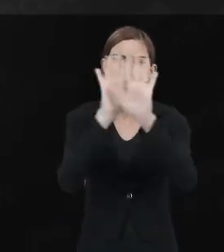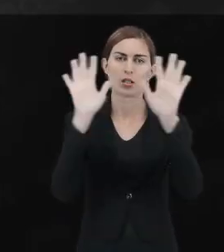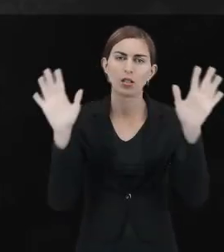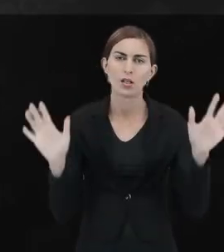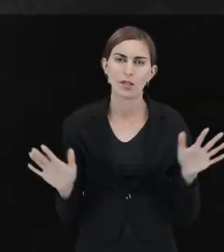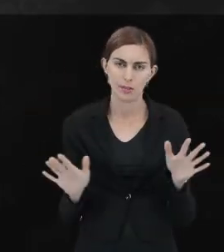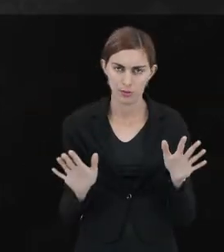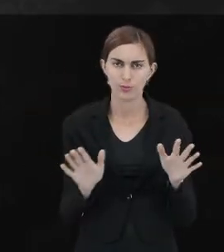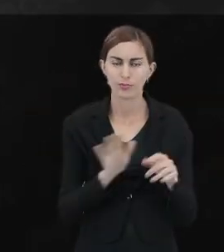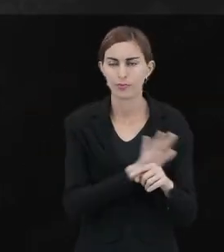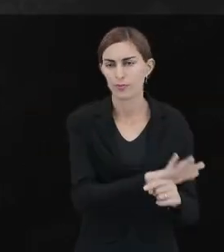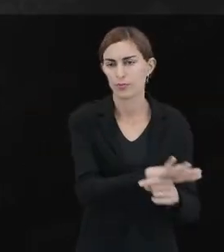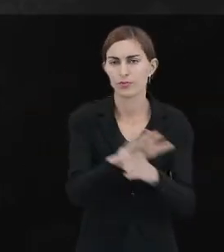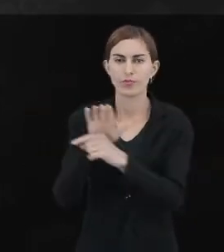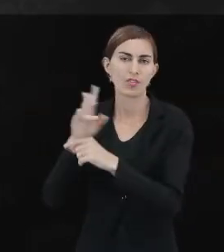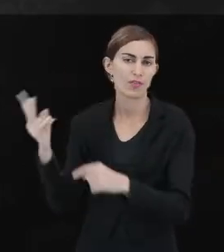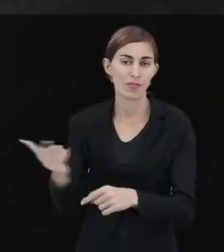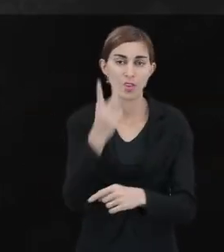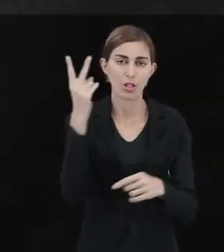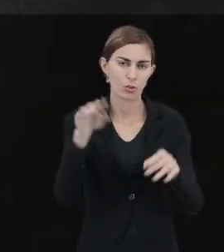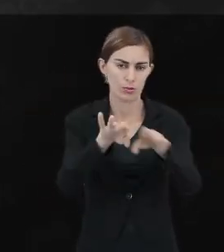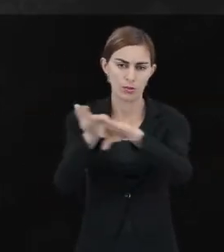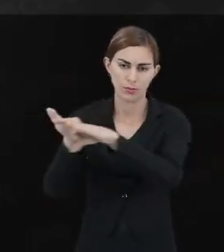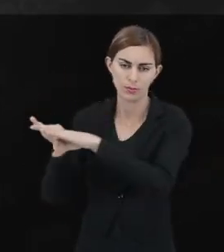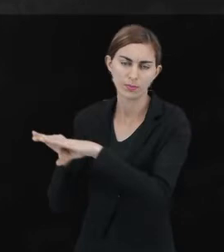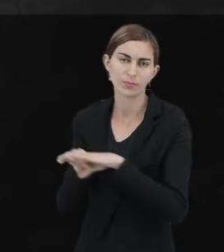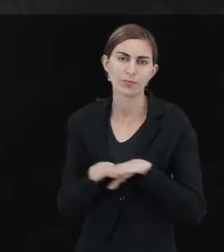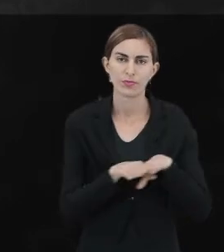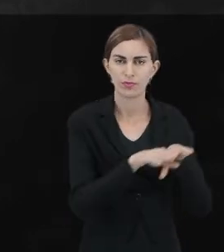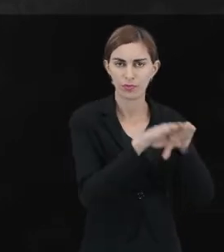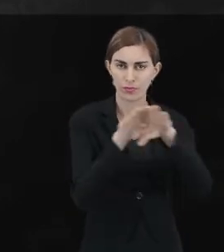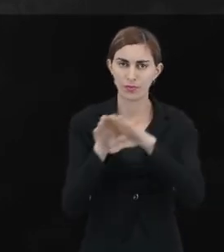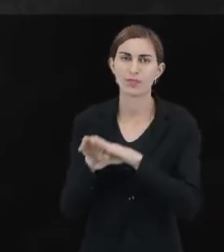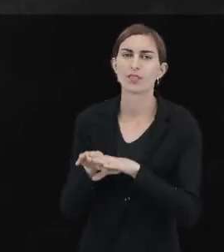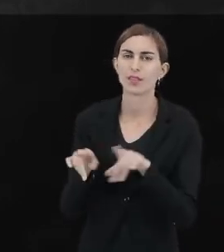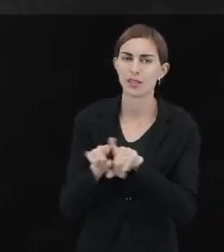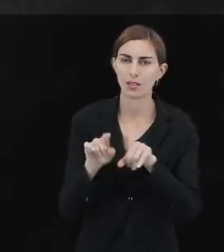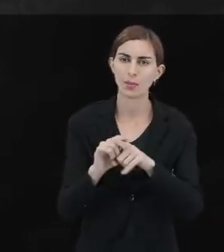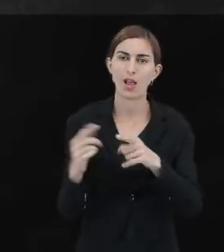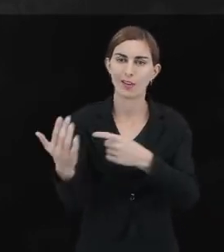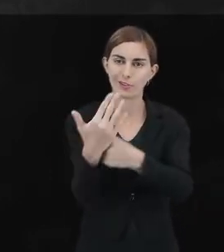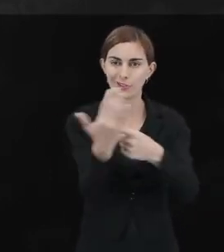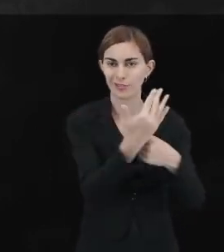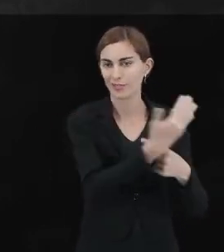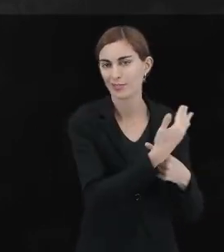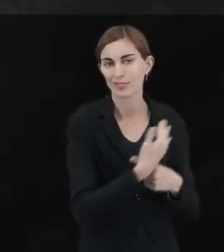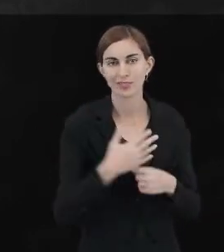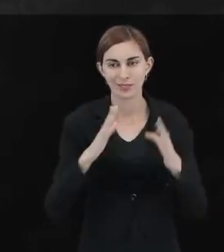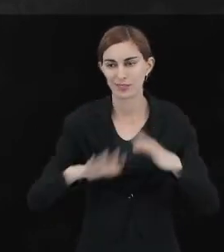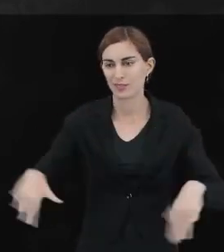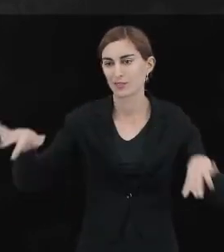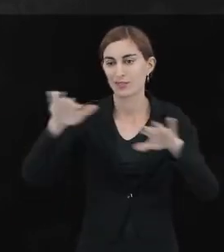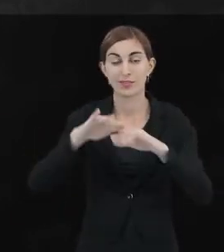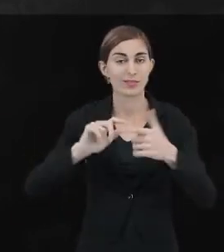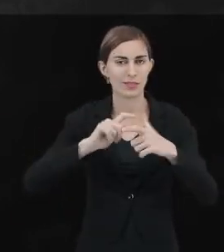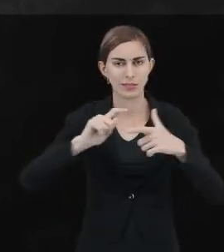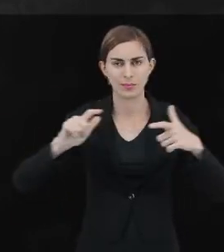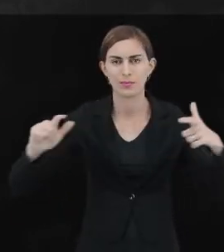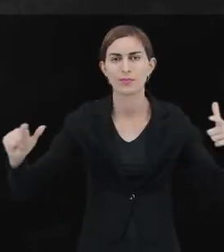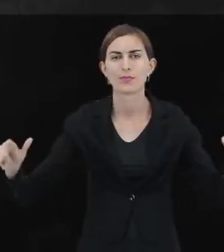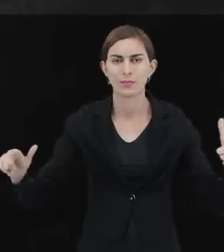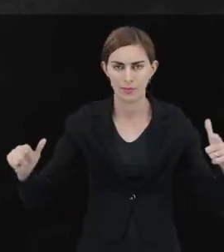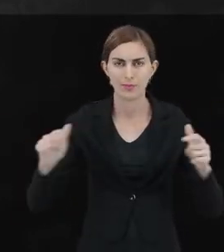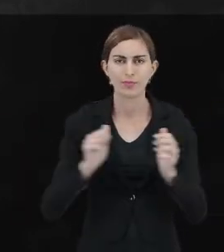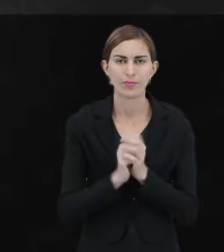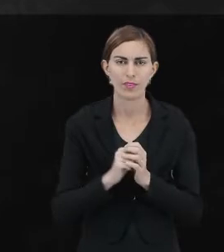clarear, via argumentos, os valores para todos, busca a adesão de todos, ou, no mínimo, a ampliação da